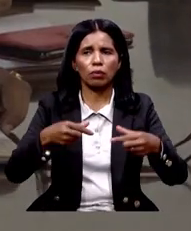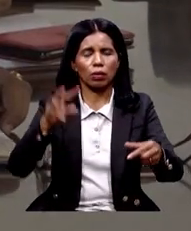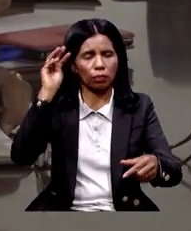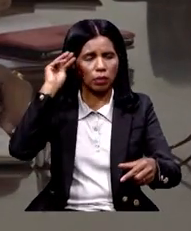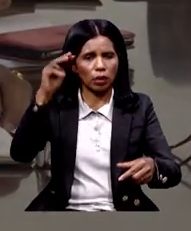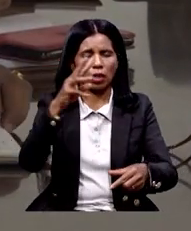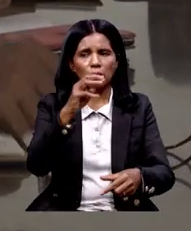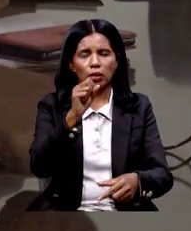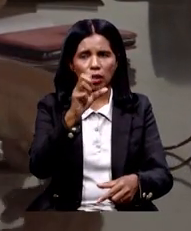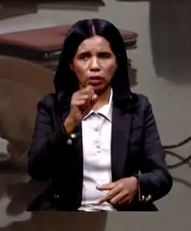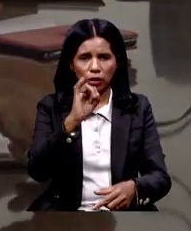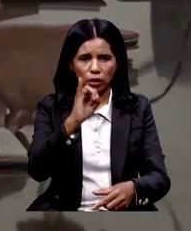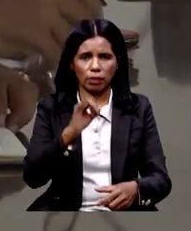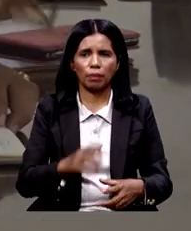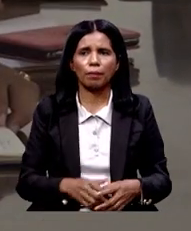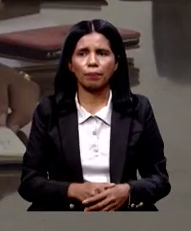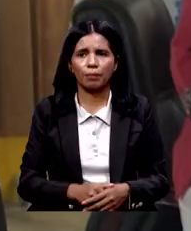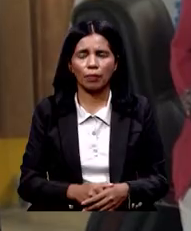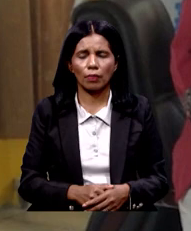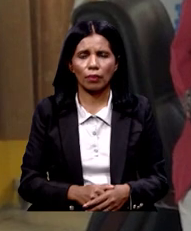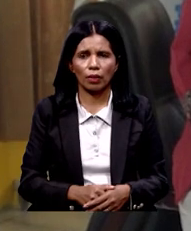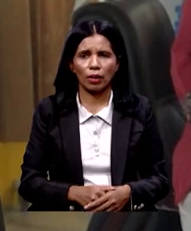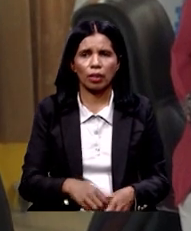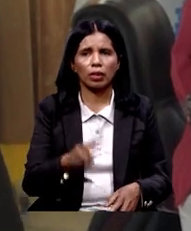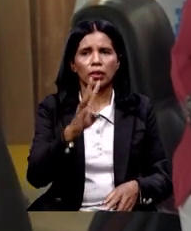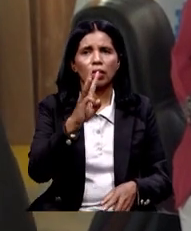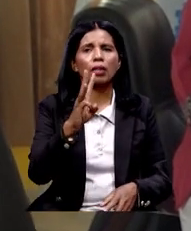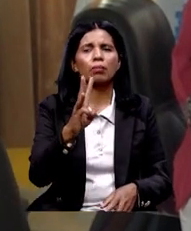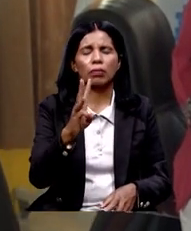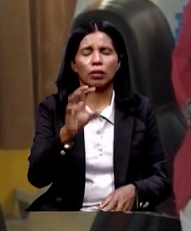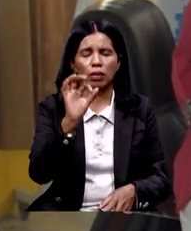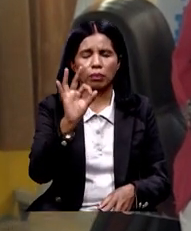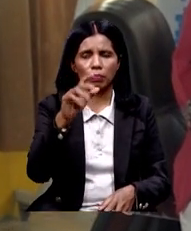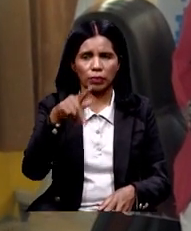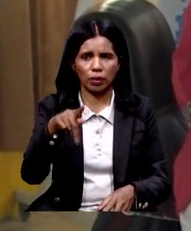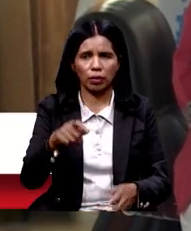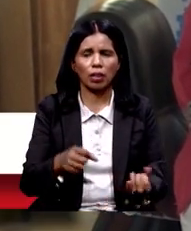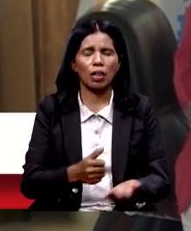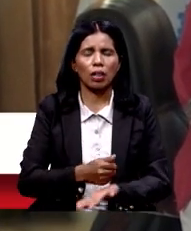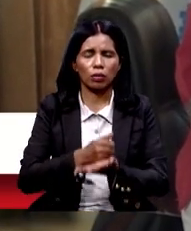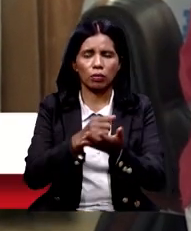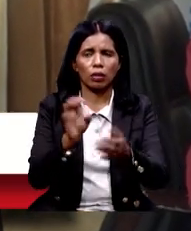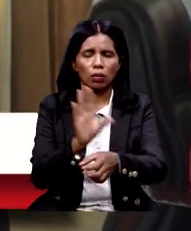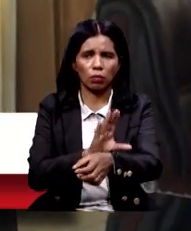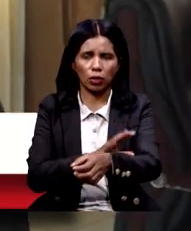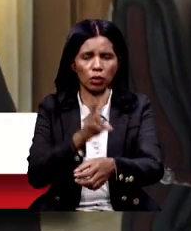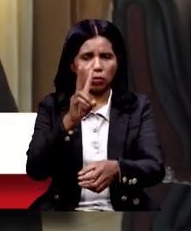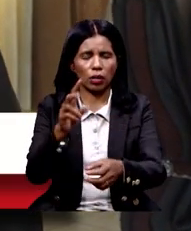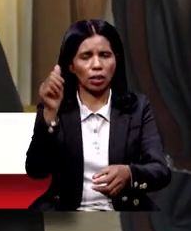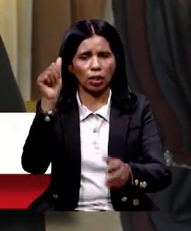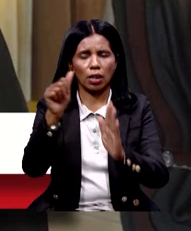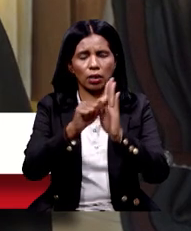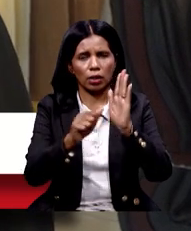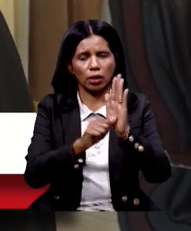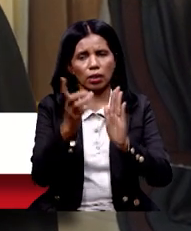Ministério Solidariedade Social. WP sira apoio equipamento laptop rua para a análise de dados na BMK,